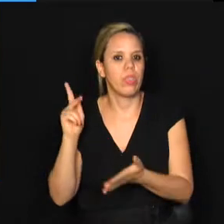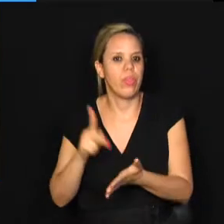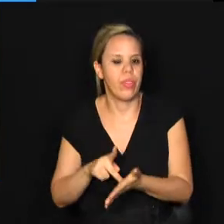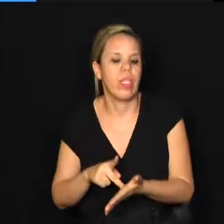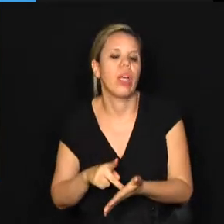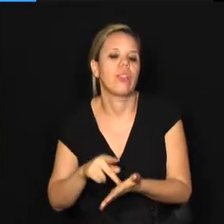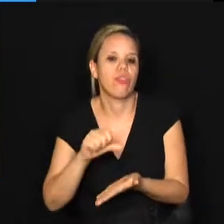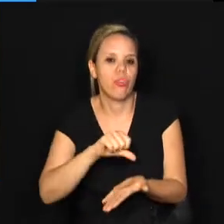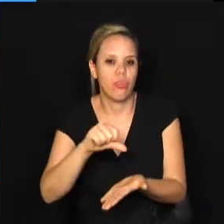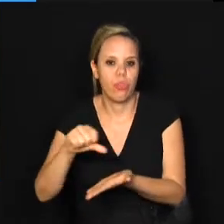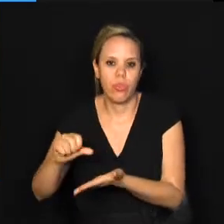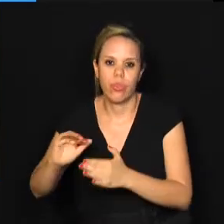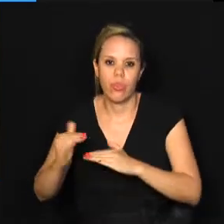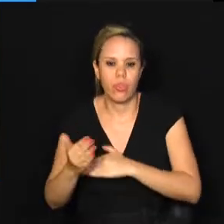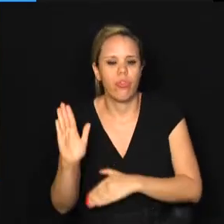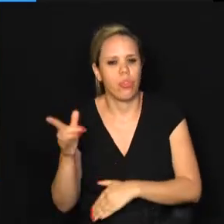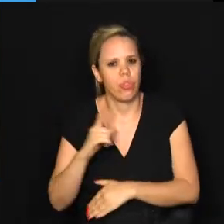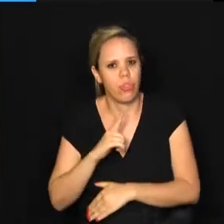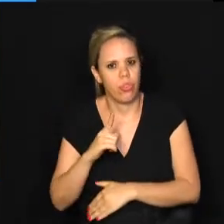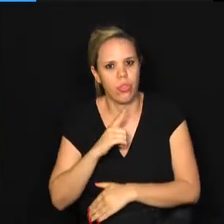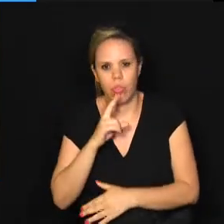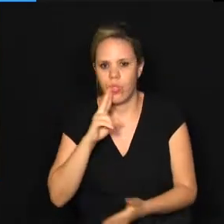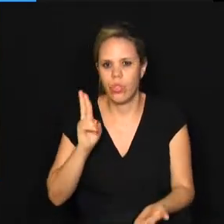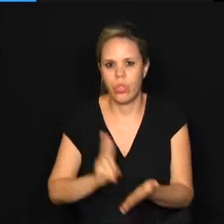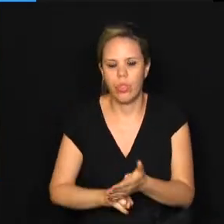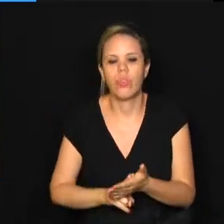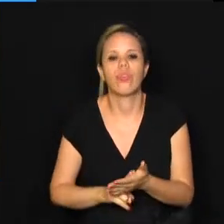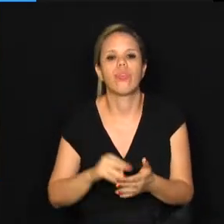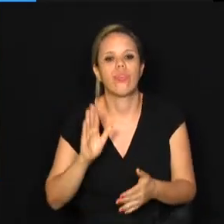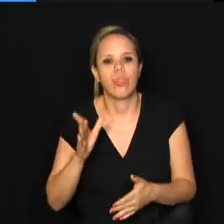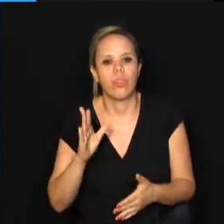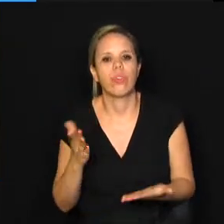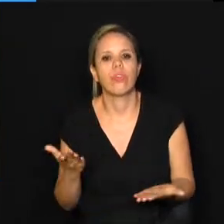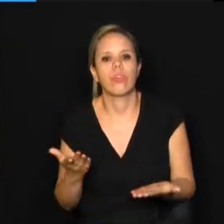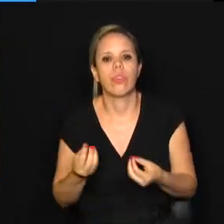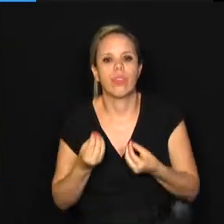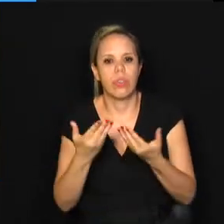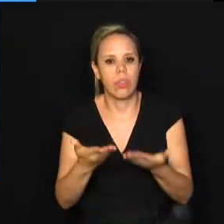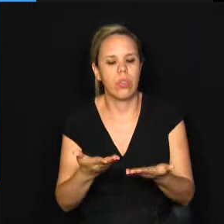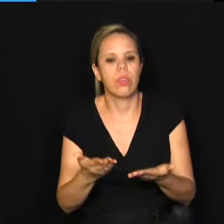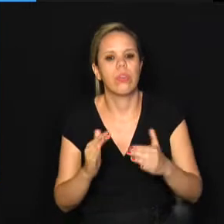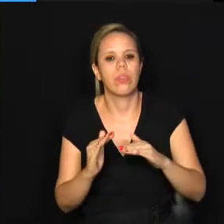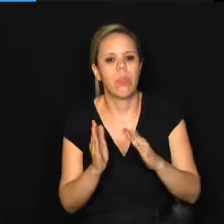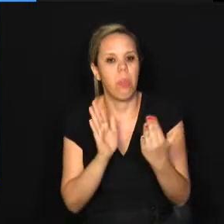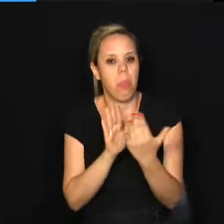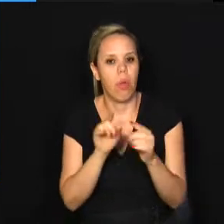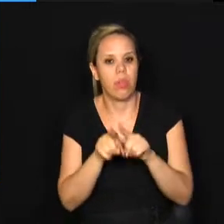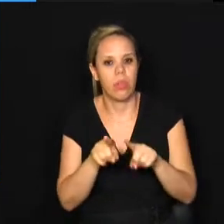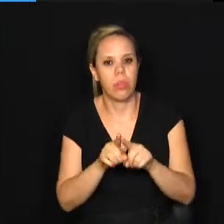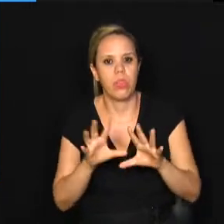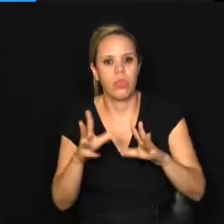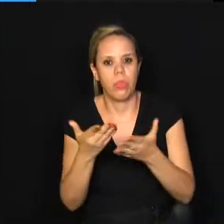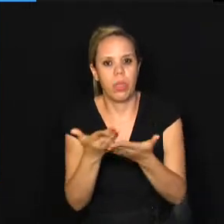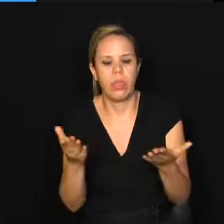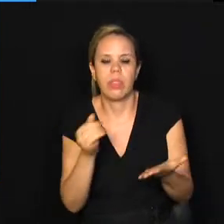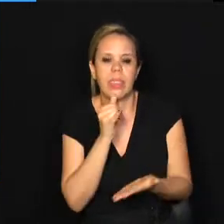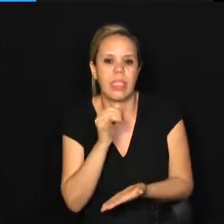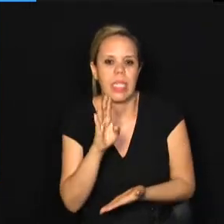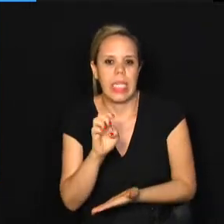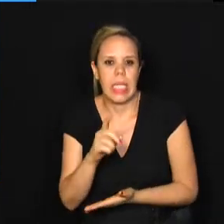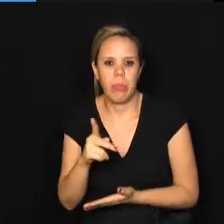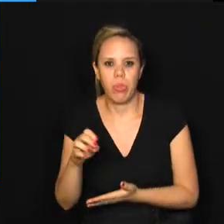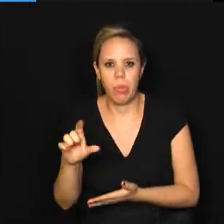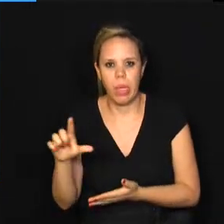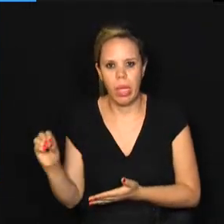região, nos bairros que já tinha Correio, que já tinha encomenda, entrega nas suas portas e tudo mais. Por exemplo, Campo Belo,